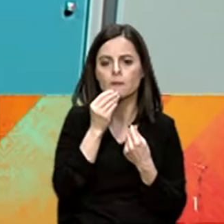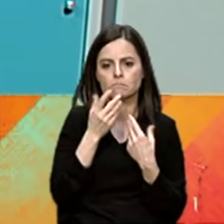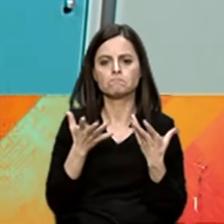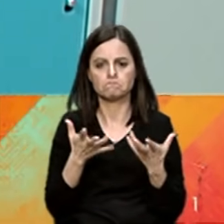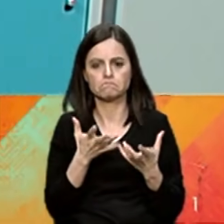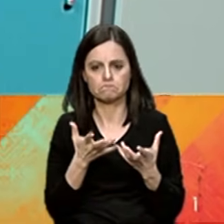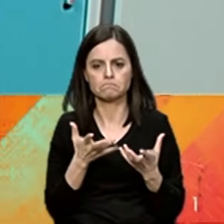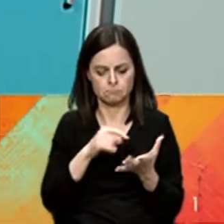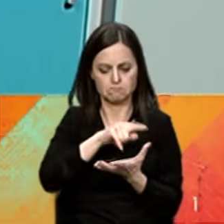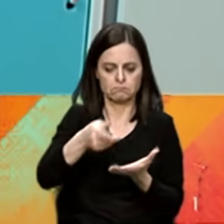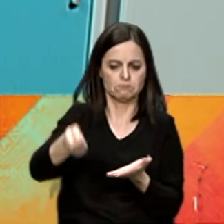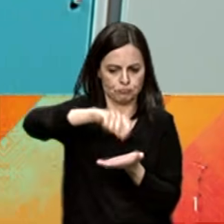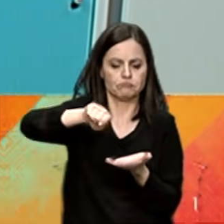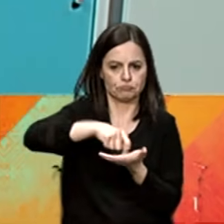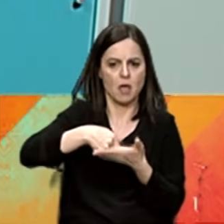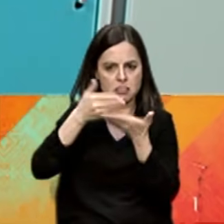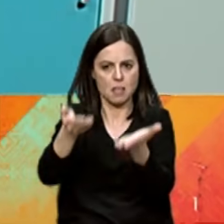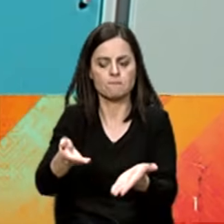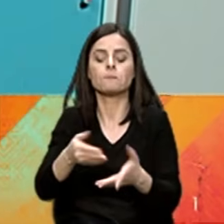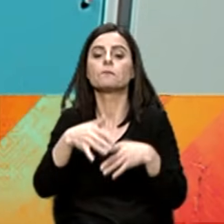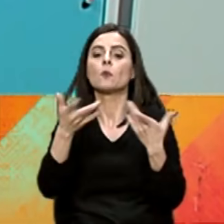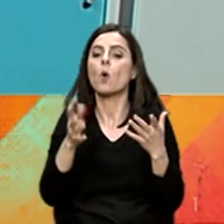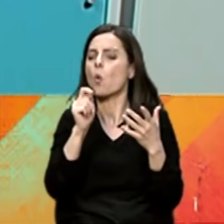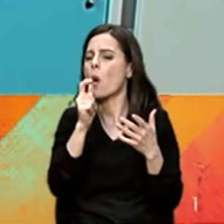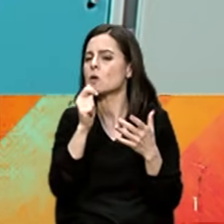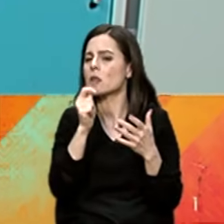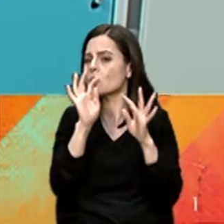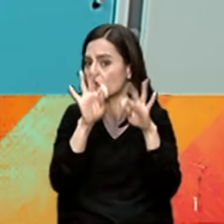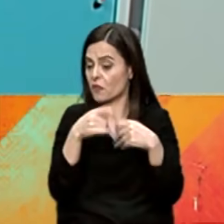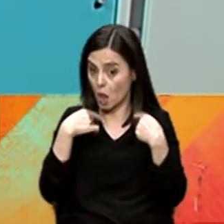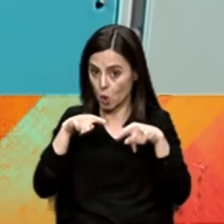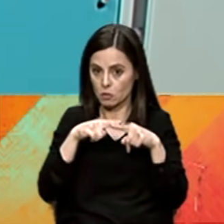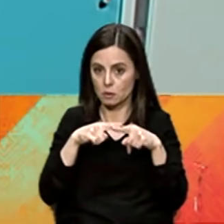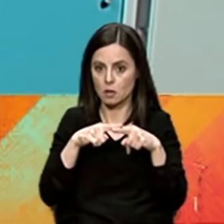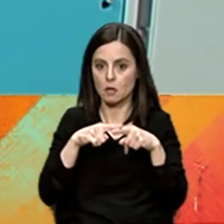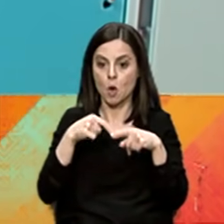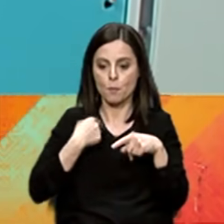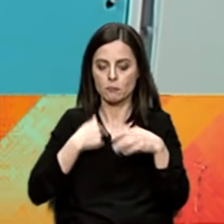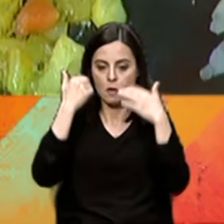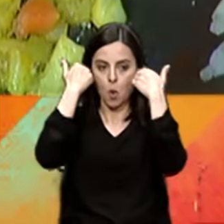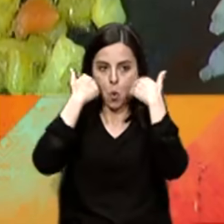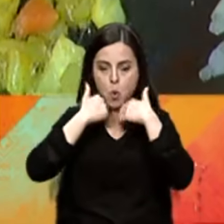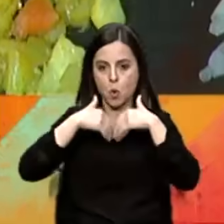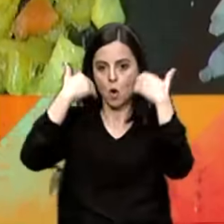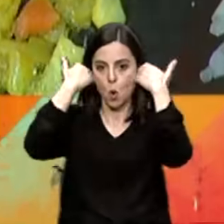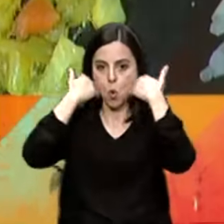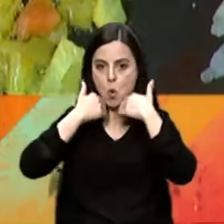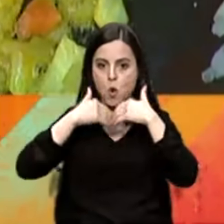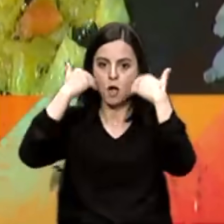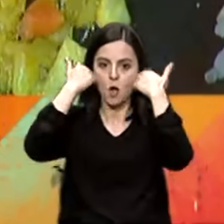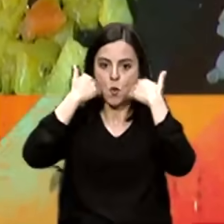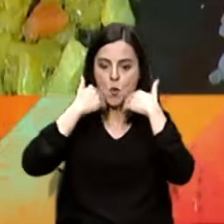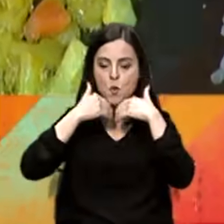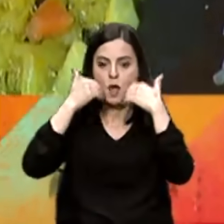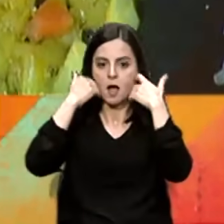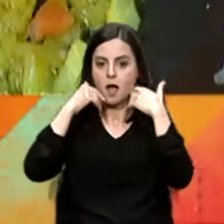ainda generosa. Posso dizer. Quando já estávamos no final, em reunião, começou a transpirar. Aquilo é